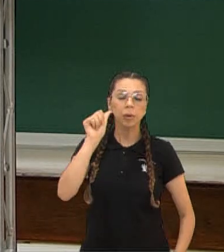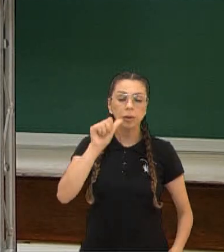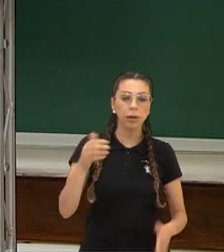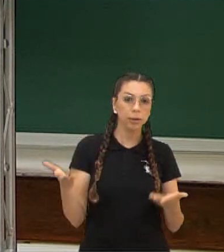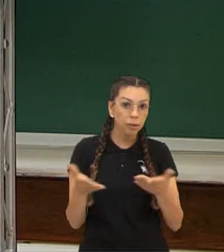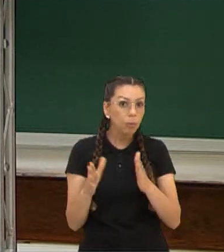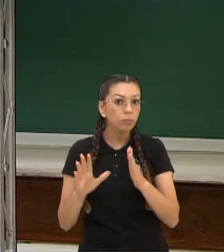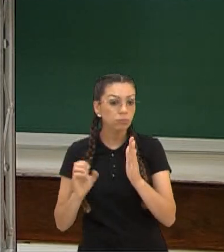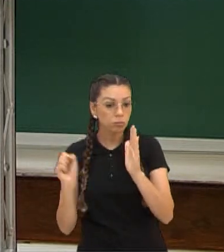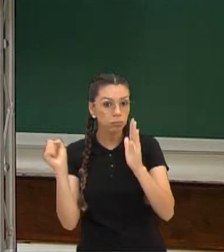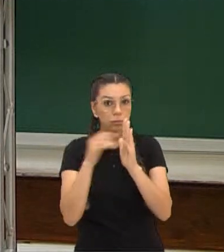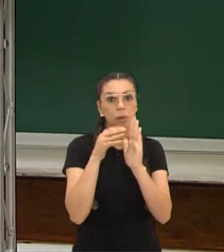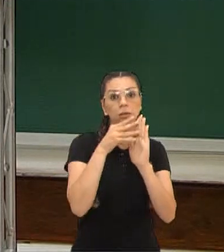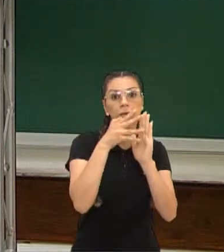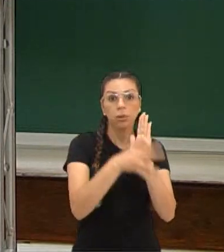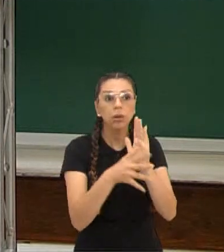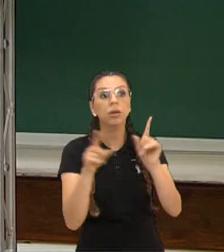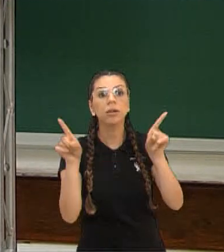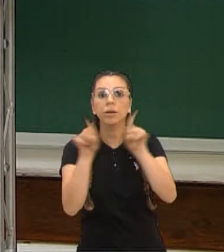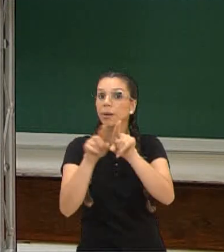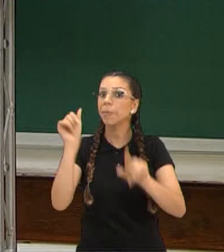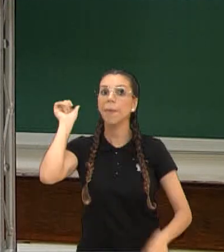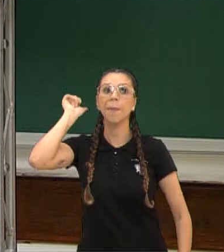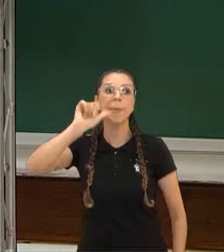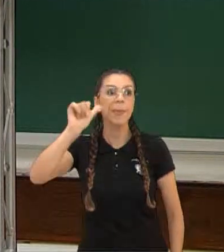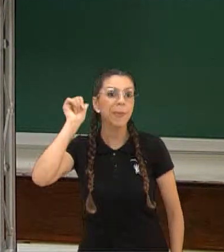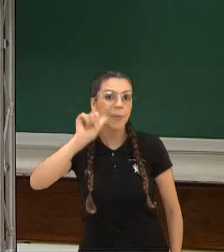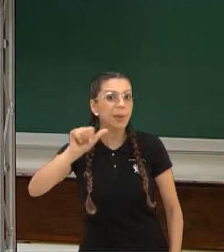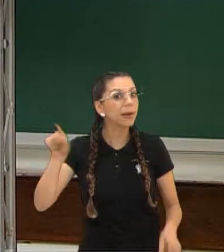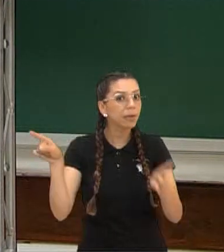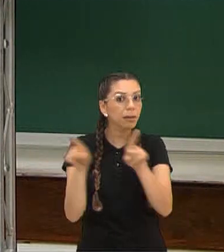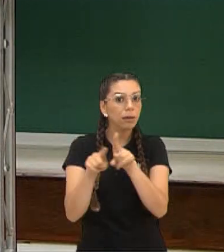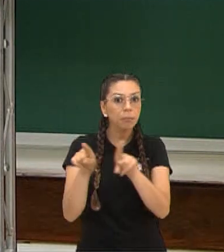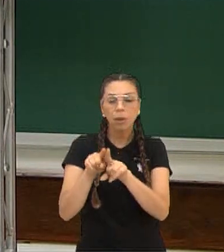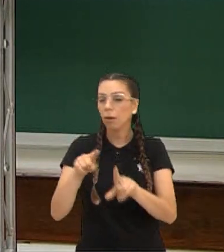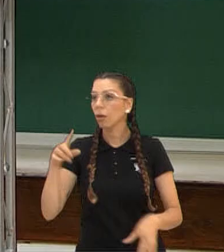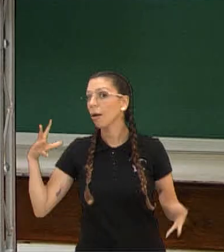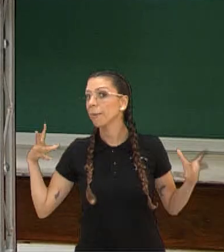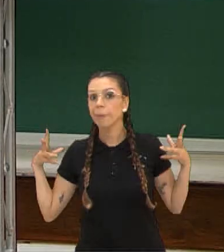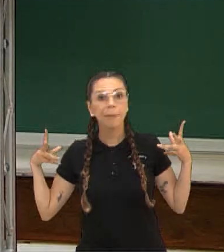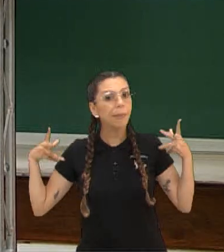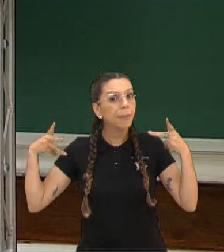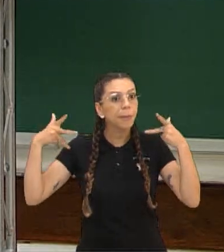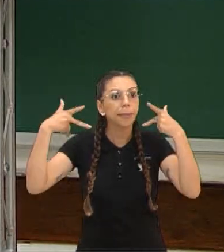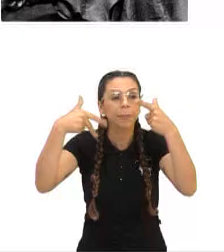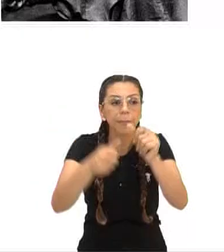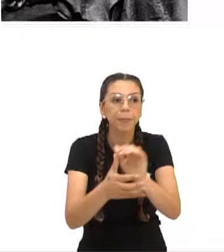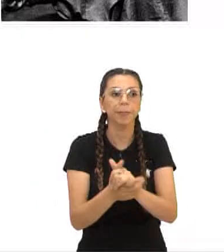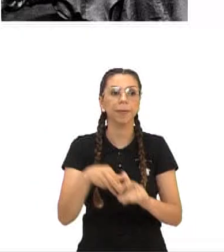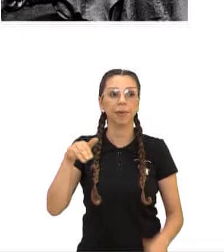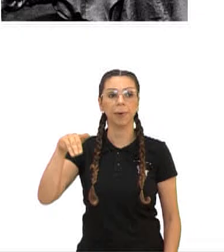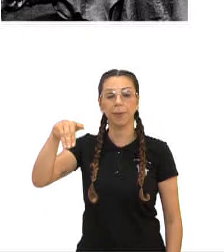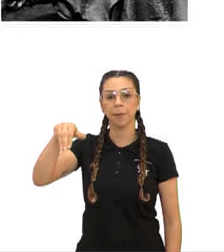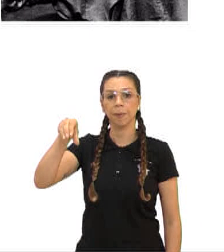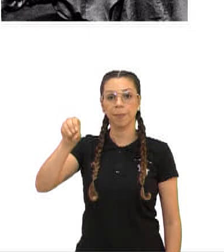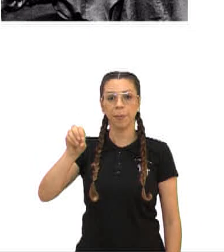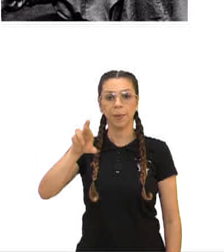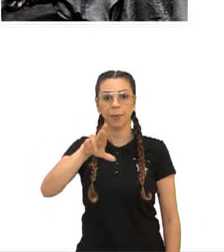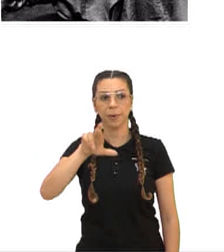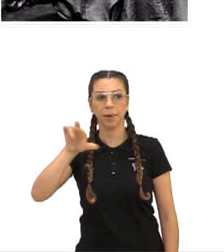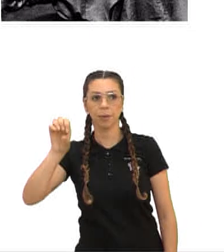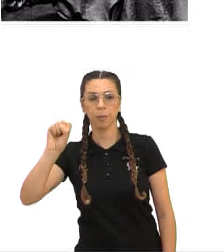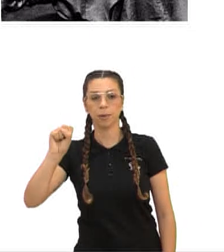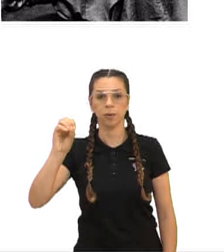E no impressionismo, as mulheres estão a ferro e fogo lá, e com obras maravilhosas. A gente tem a Berthe Morisot, né? Que